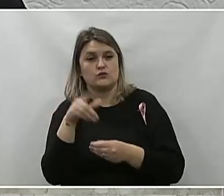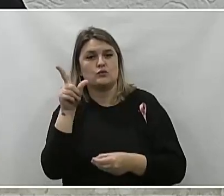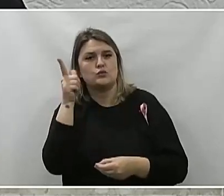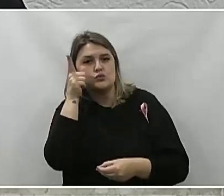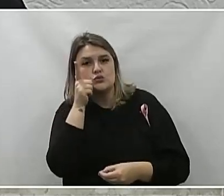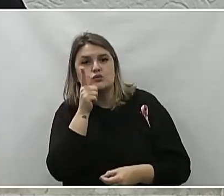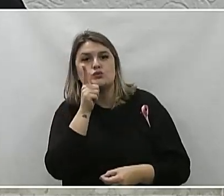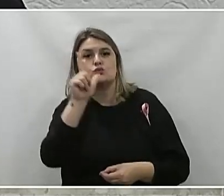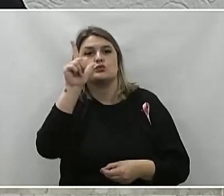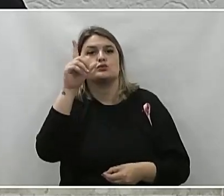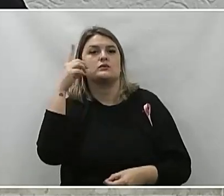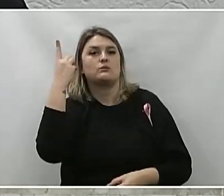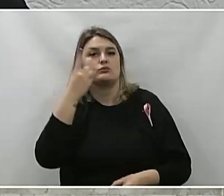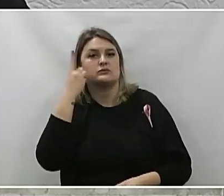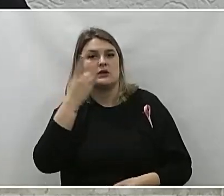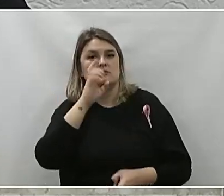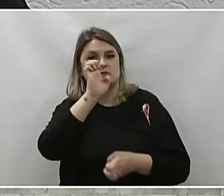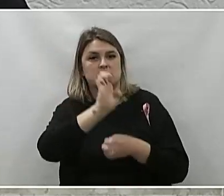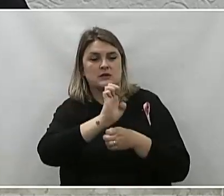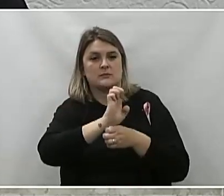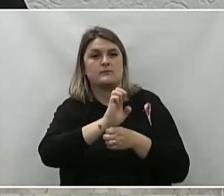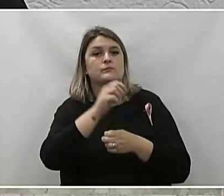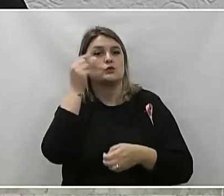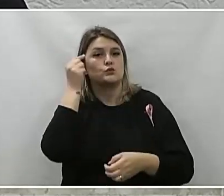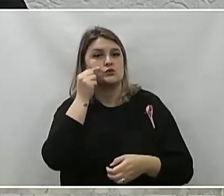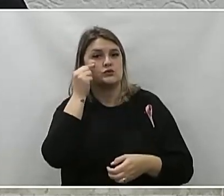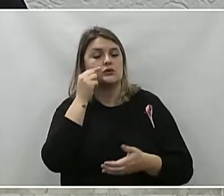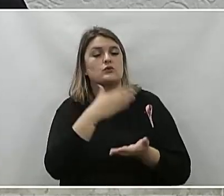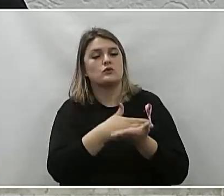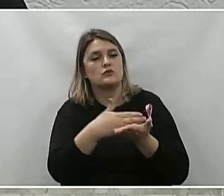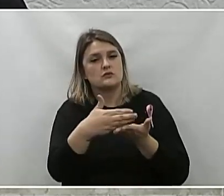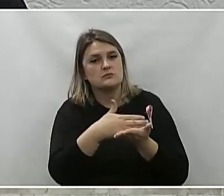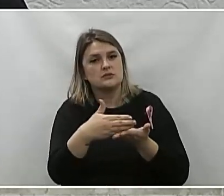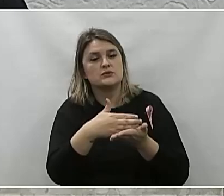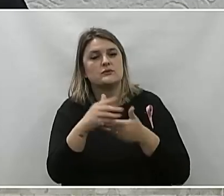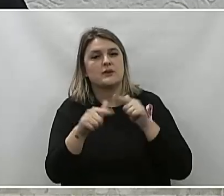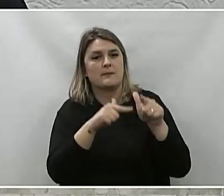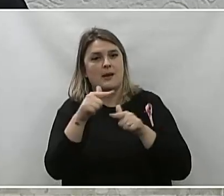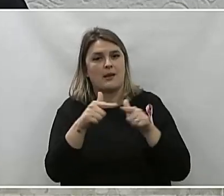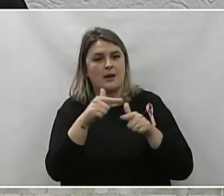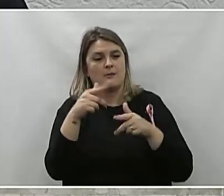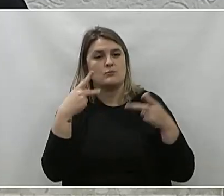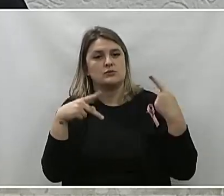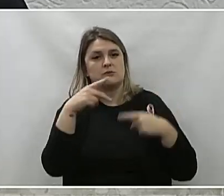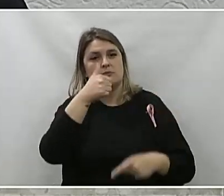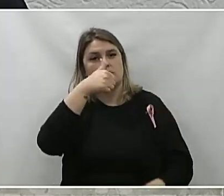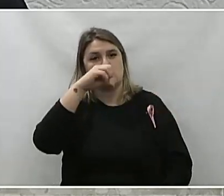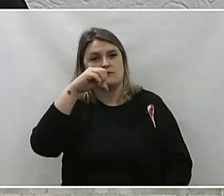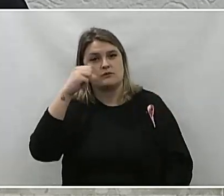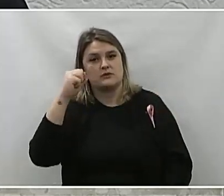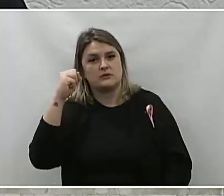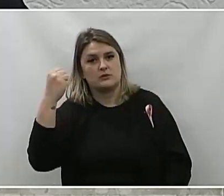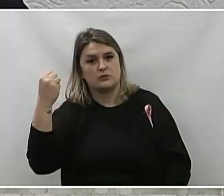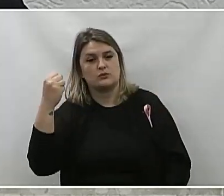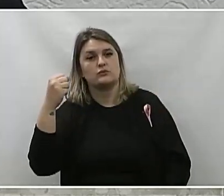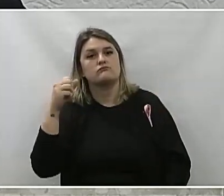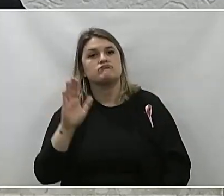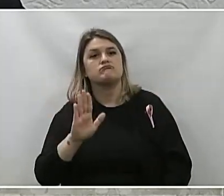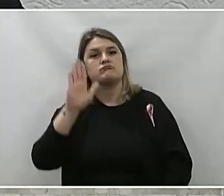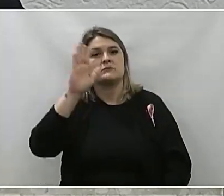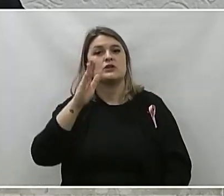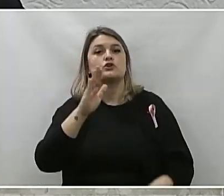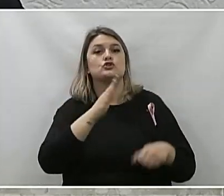eleito deputado estadual o sembarque ingressou na carreira política em 1988 quando foi eleito